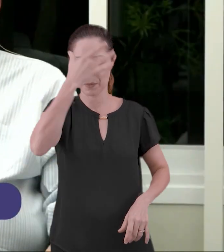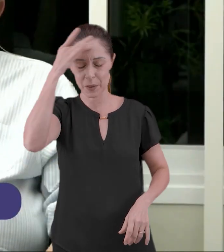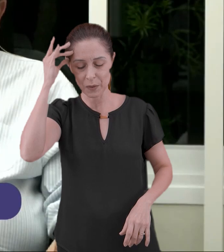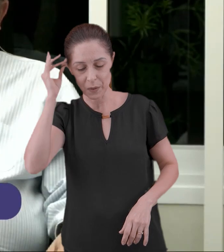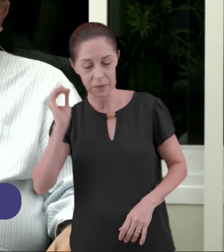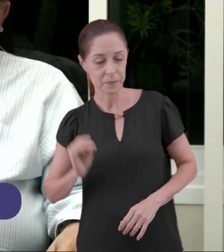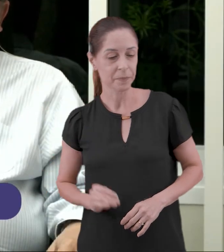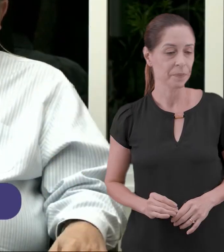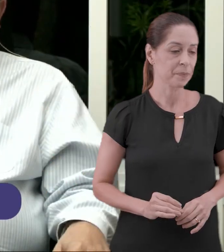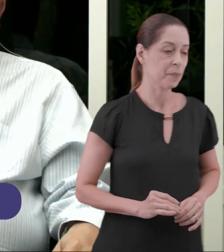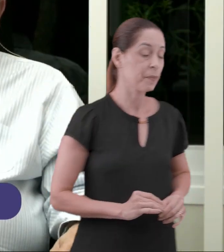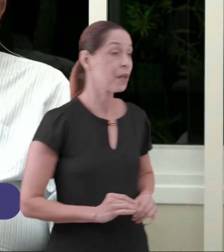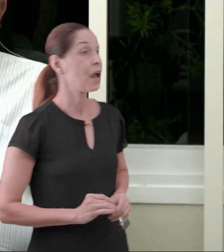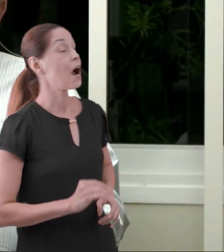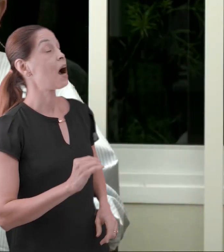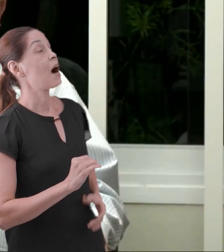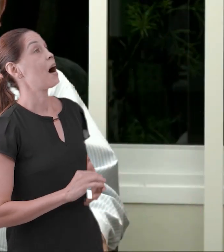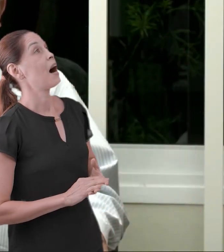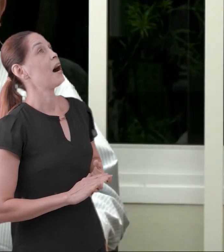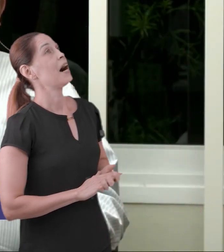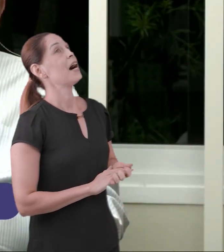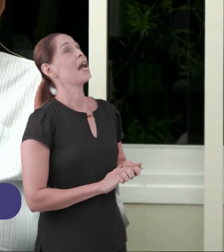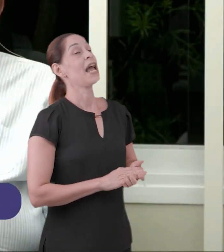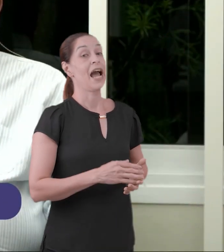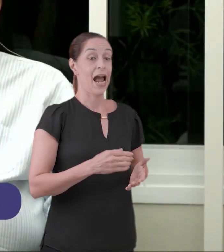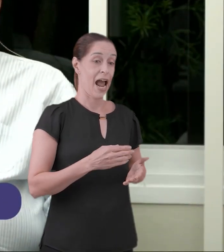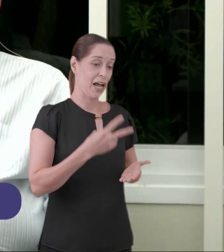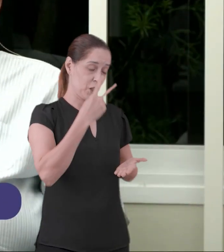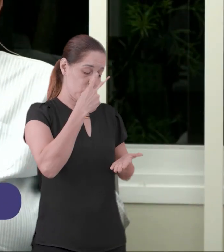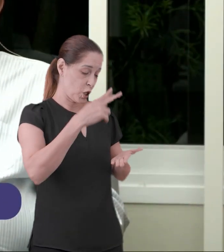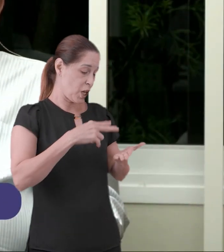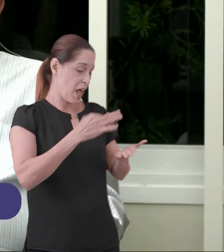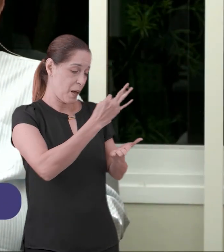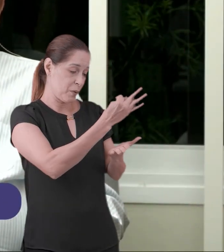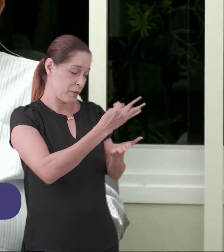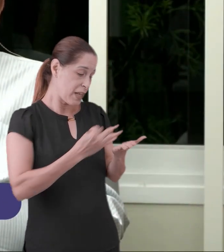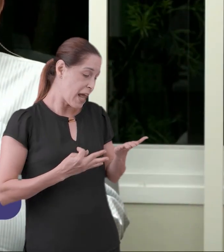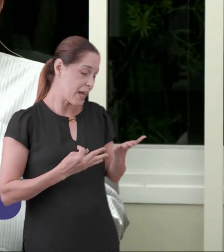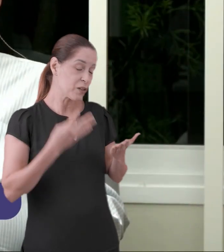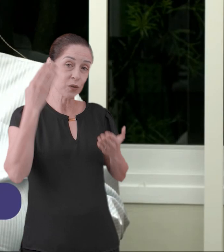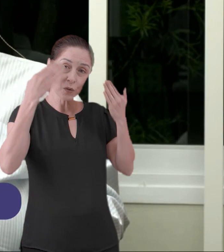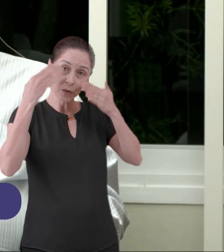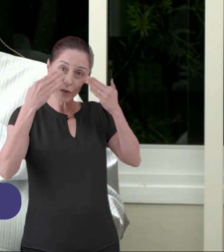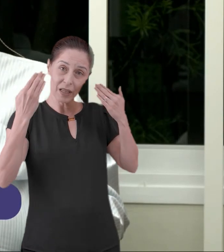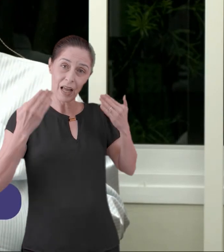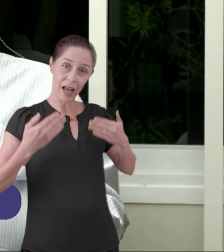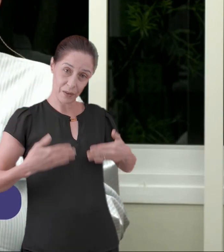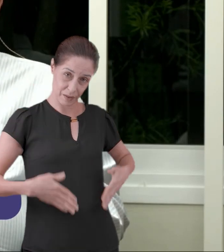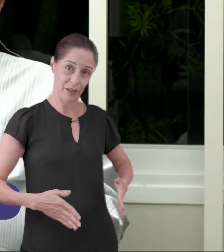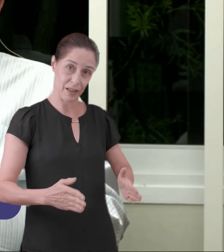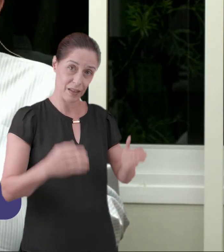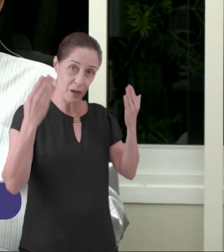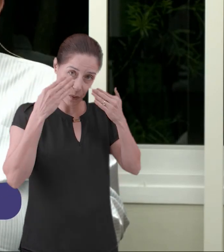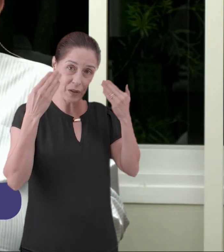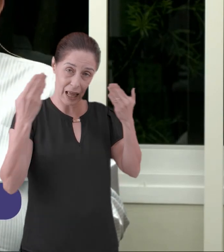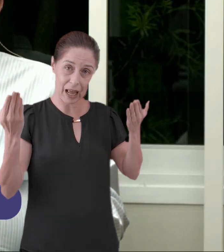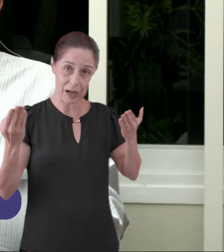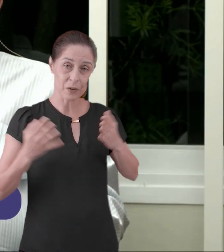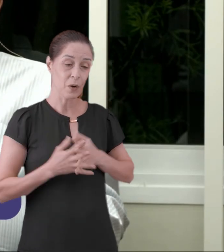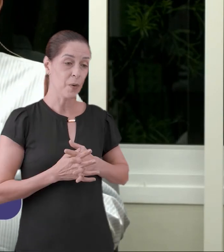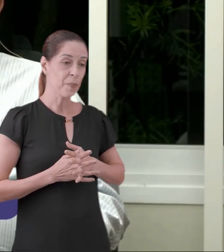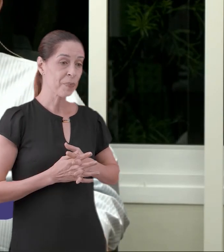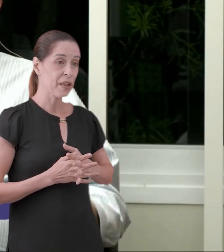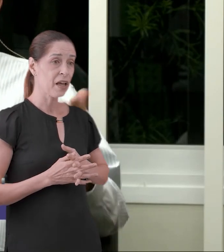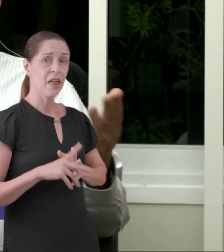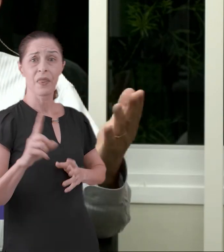eu citei o exemplo aqui do cego de nascença, né? Que não foi o cego que viu, né?